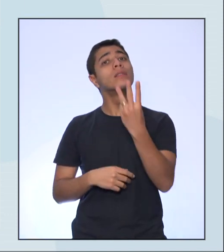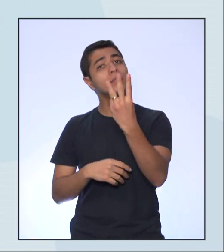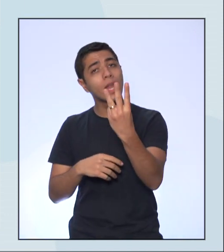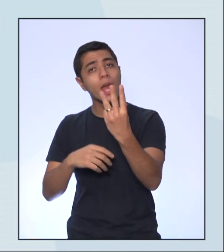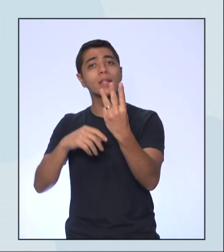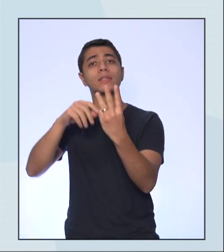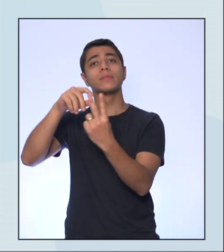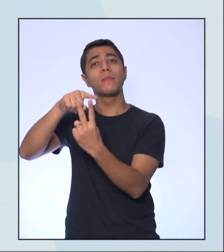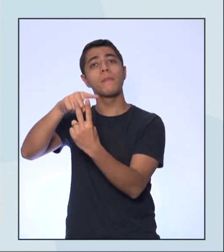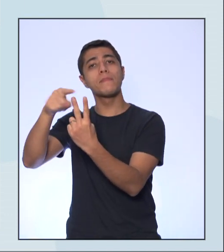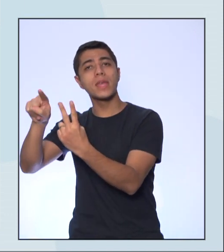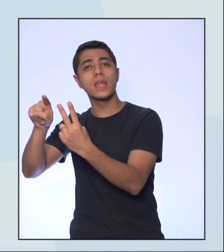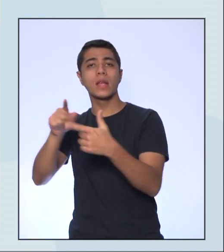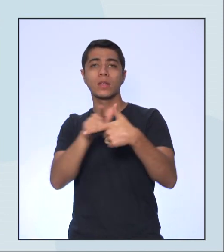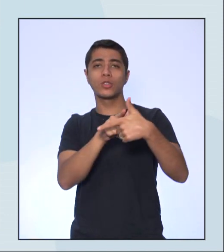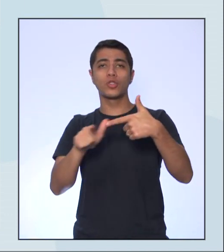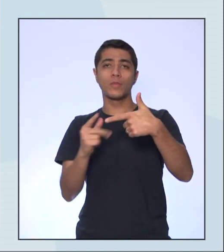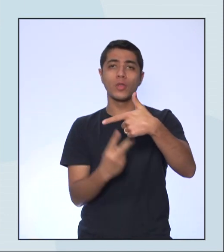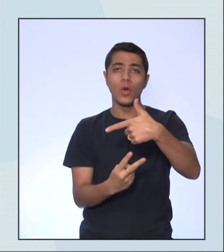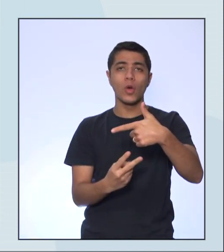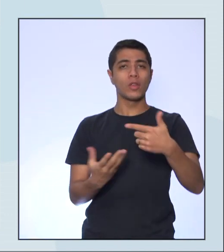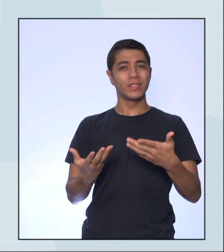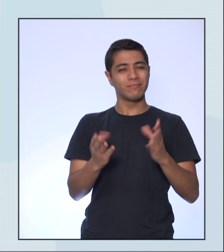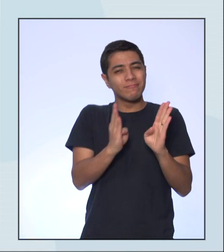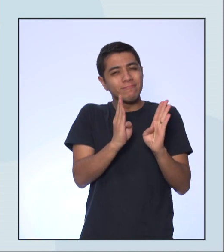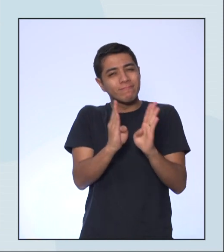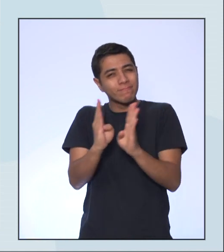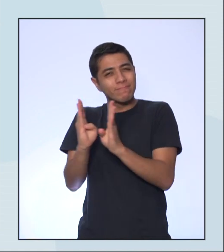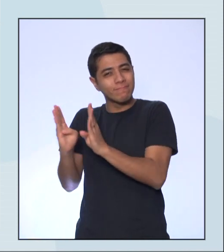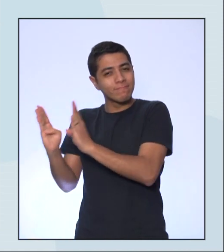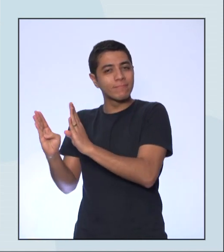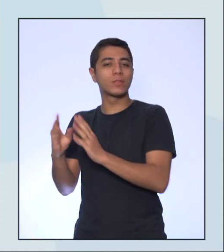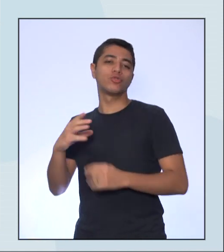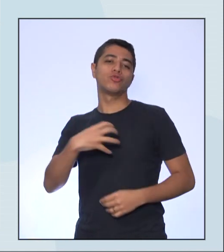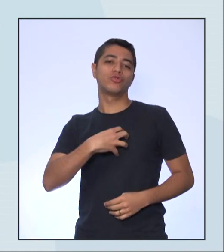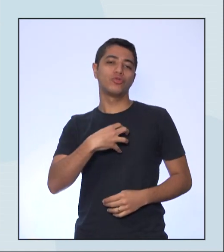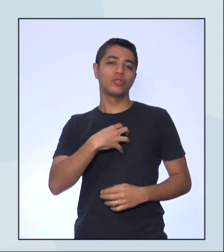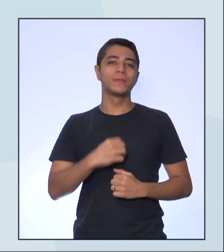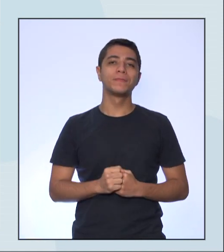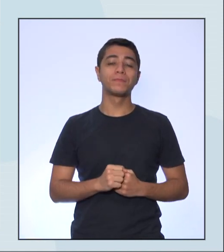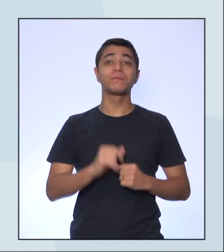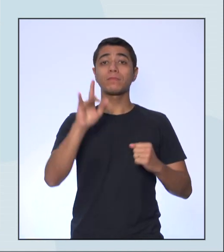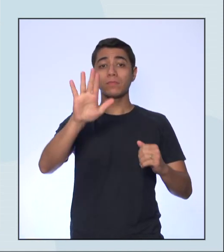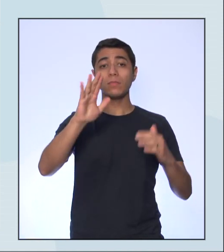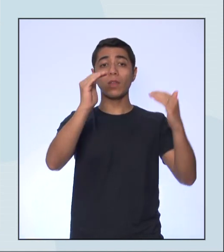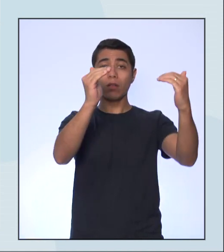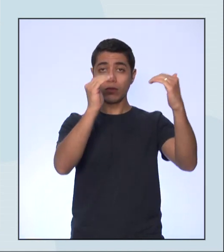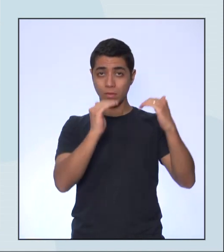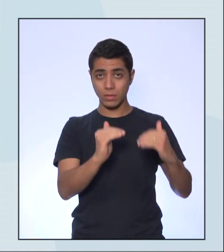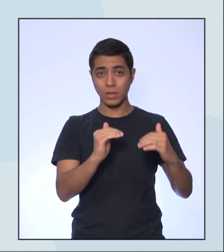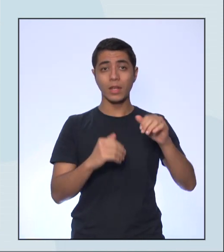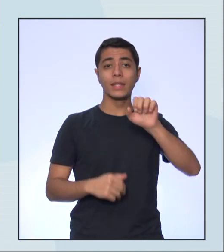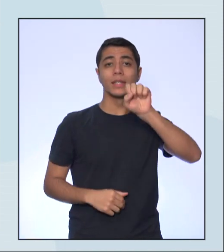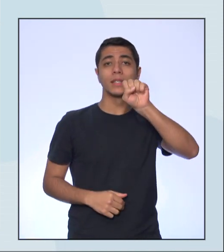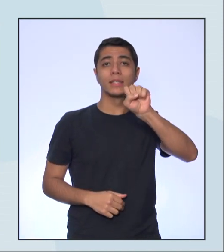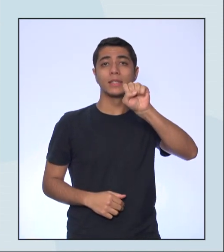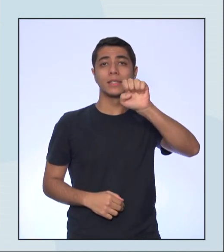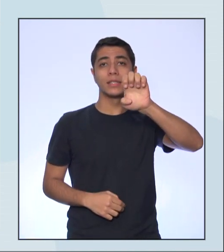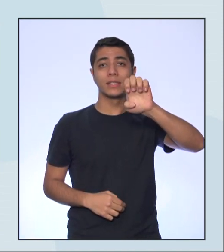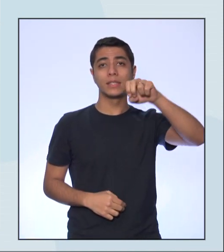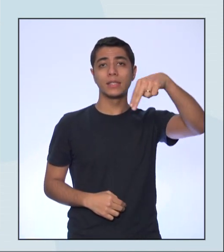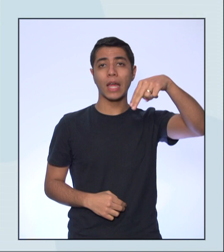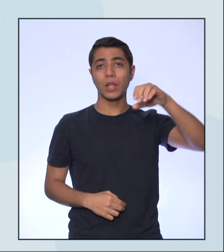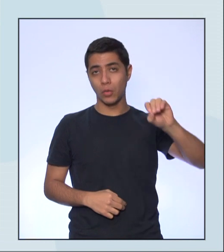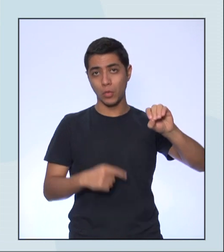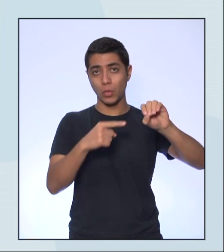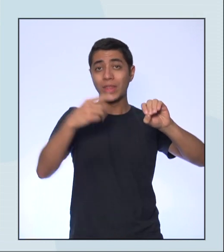oceano como ele está aí no caso no terceiro quadrante o valor de cena negativo então